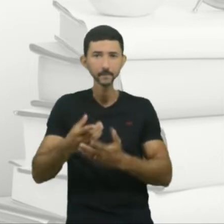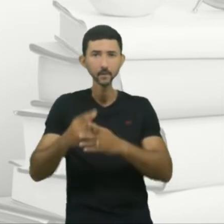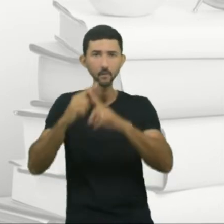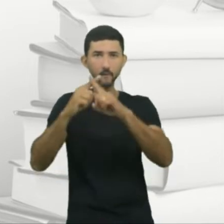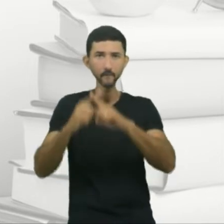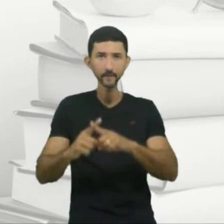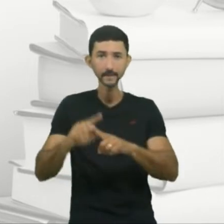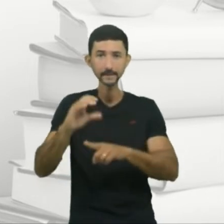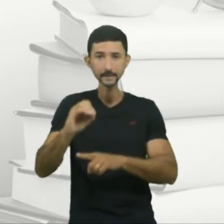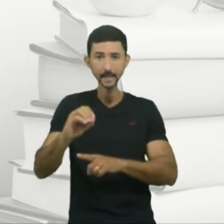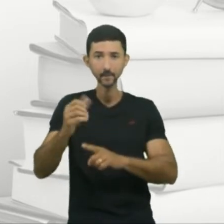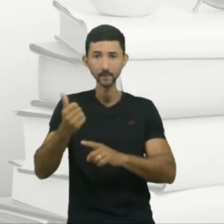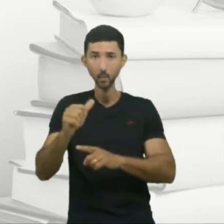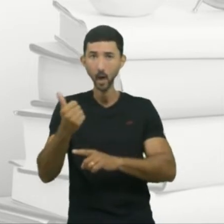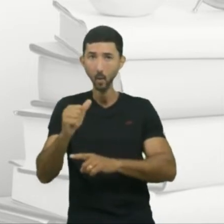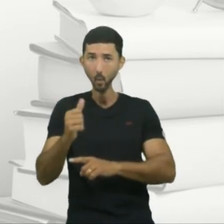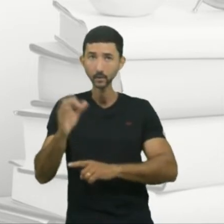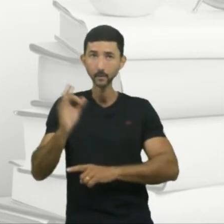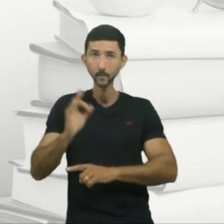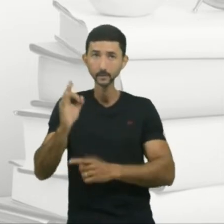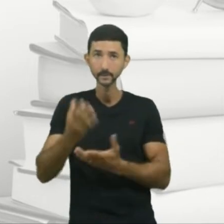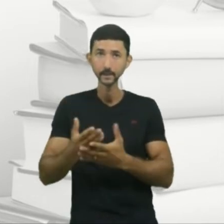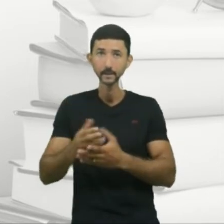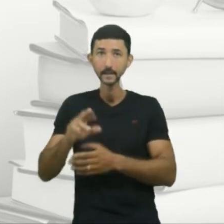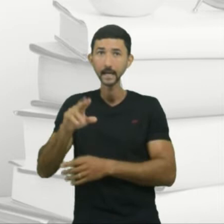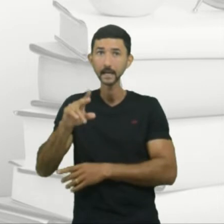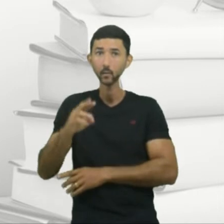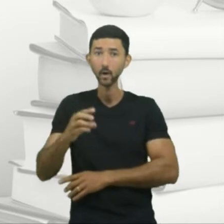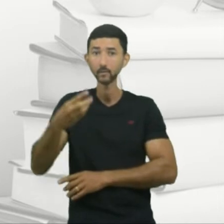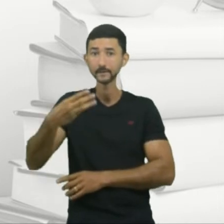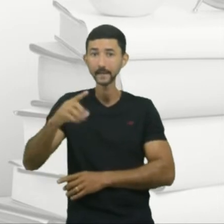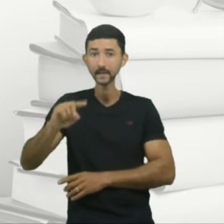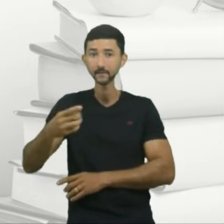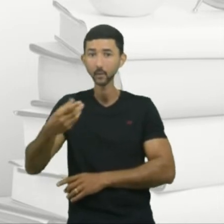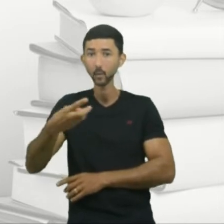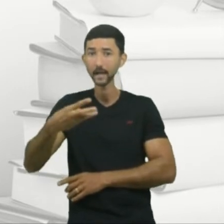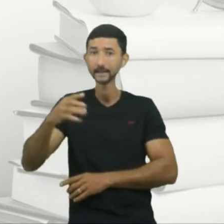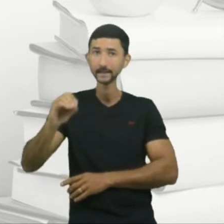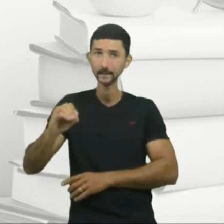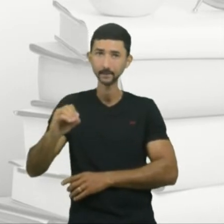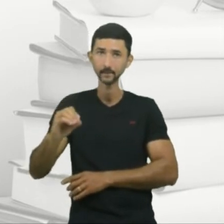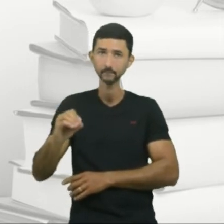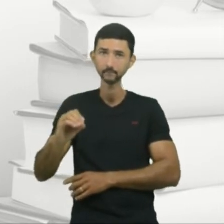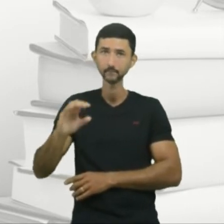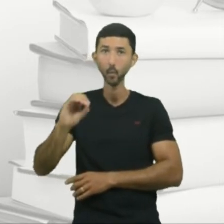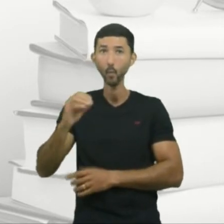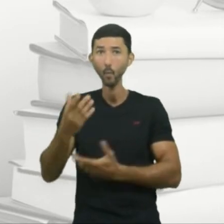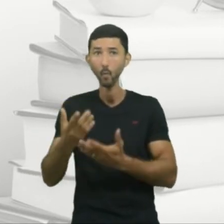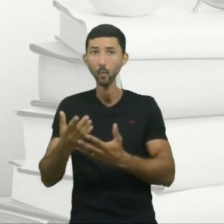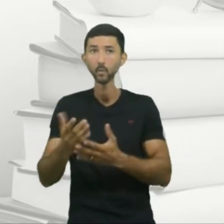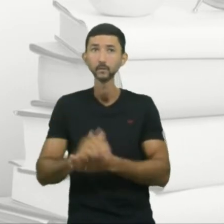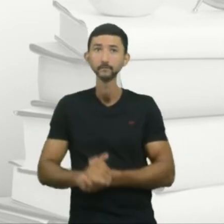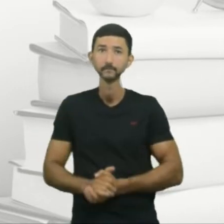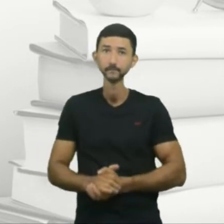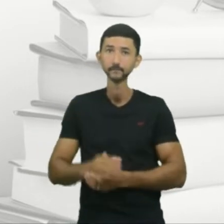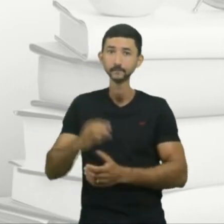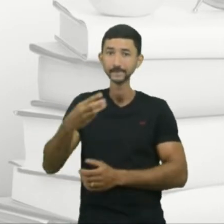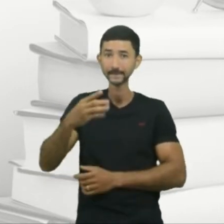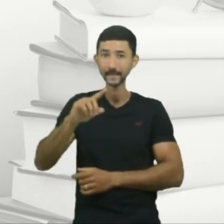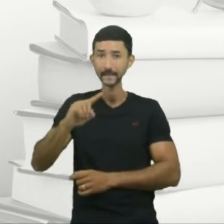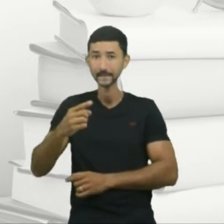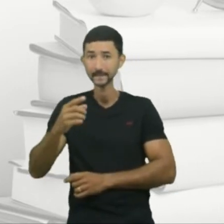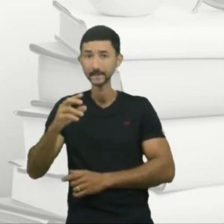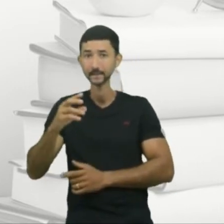vezes 0,11% equivale a R$3,30. Ou seja,